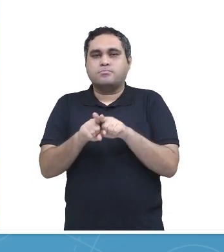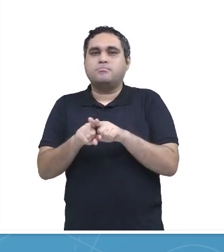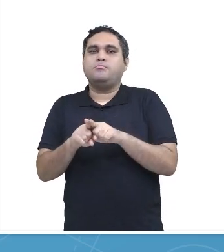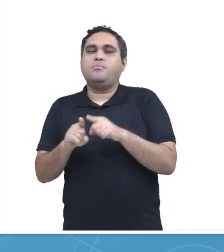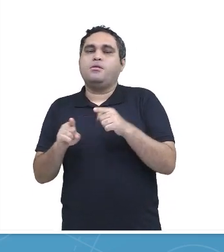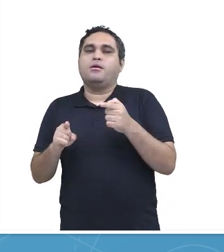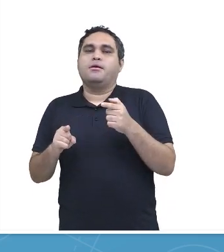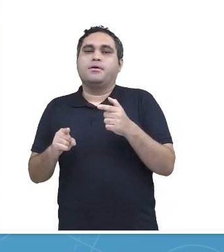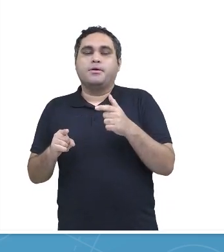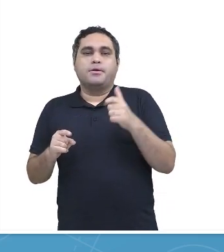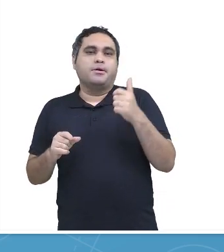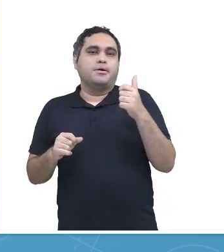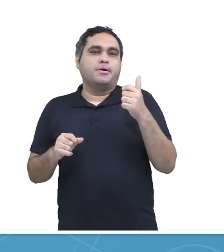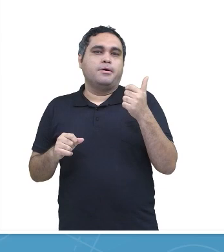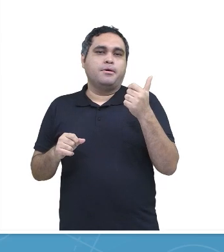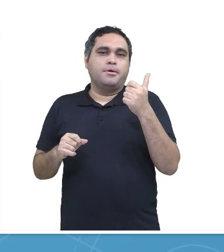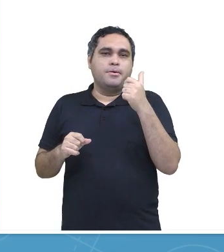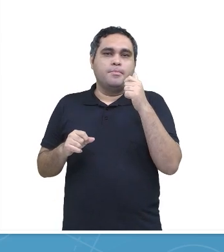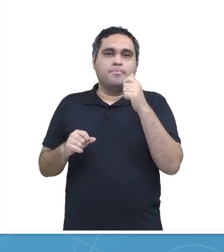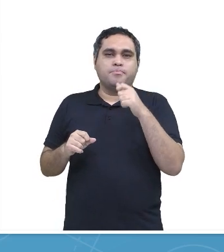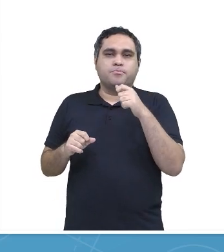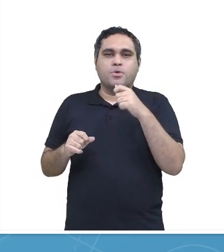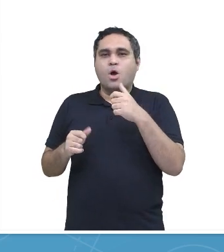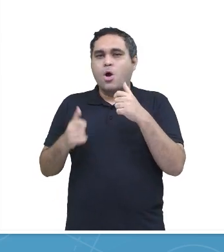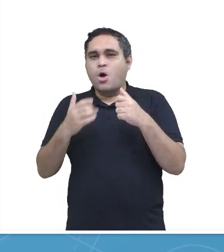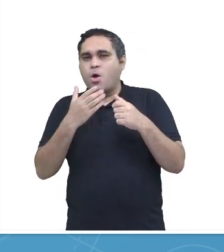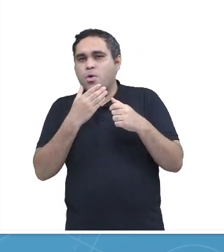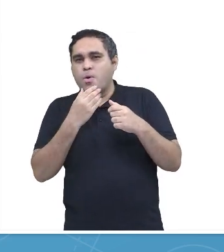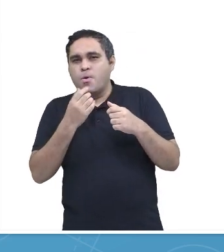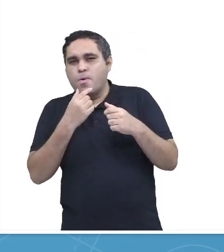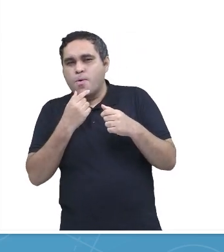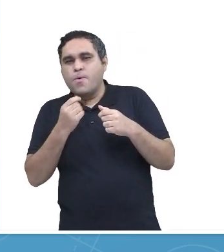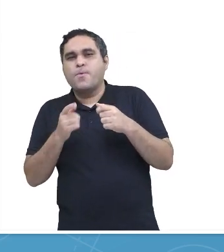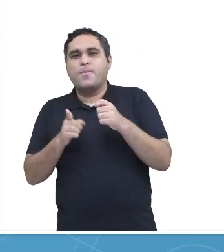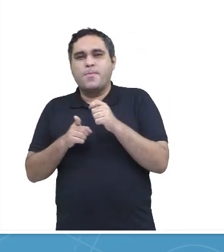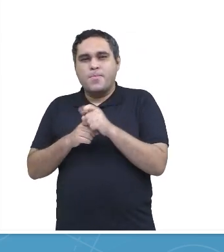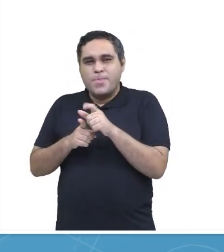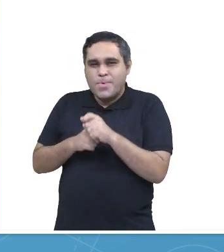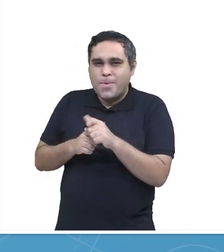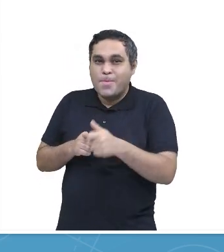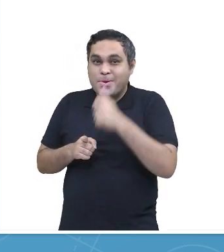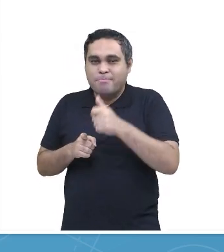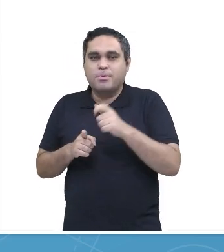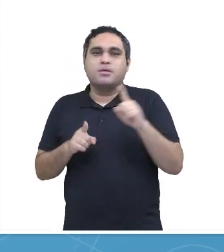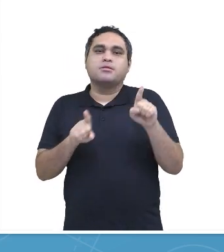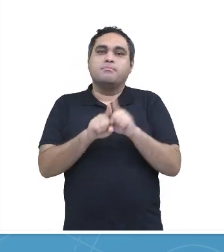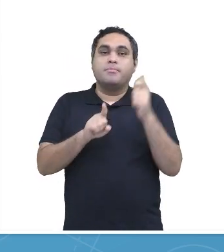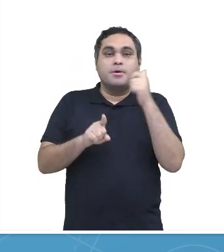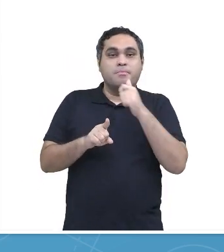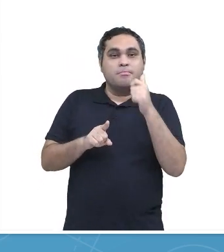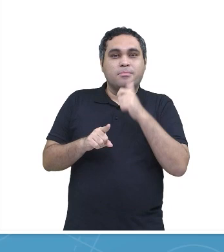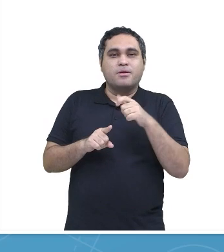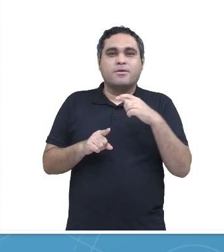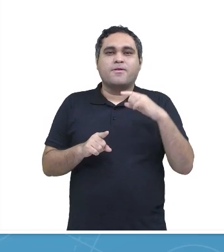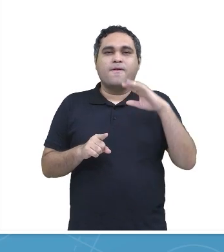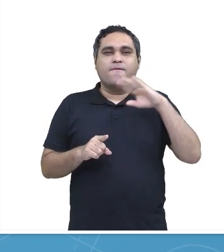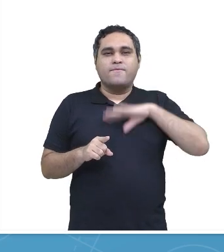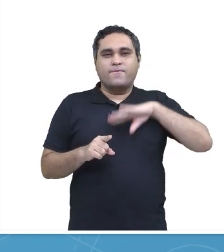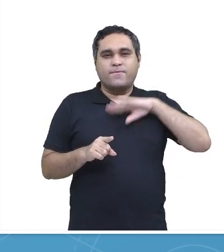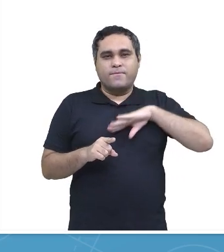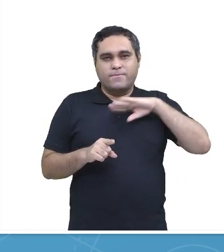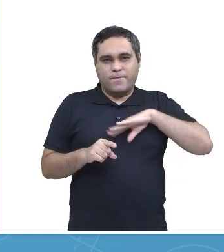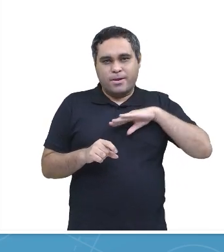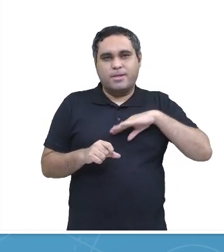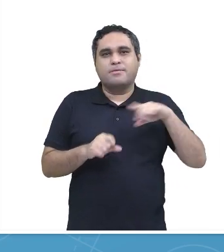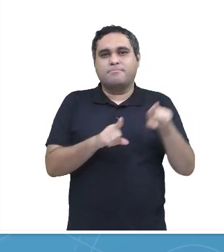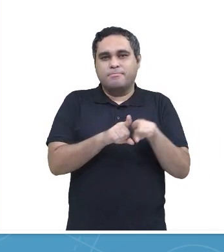menstruação, a primeira menstruação das meninas, e isso vai gerando muitas dúvidas e também muita angústia em relação a